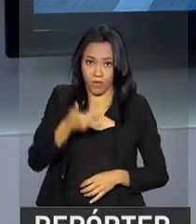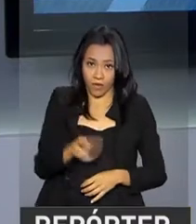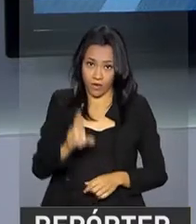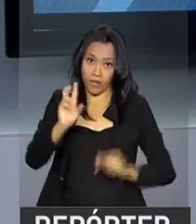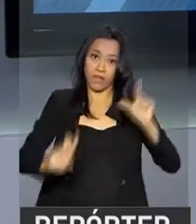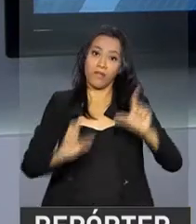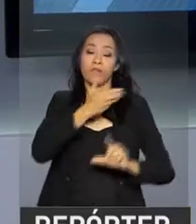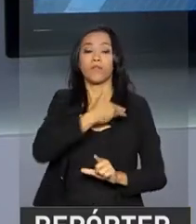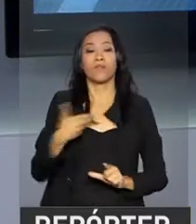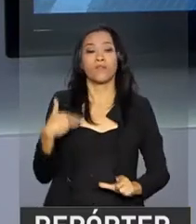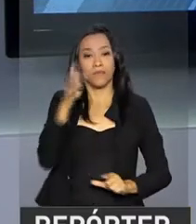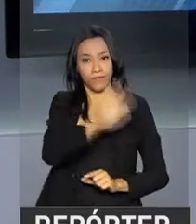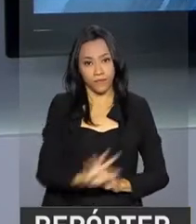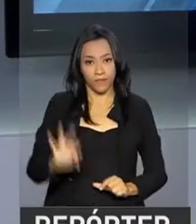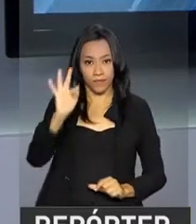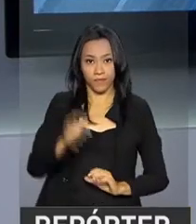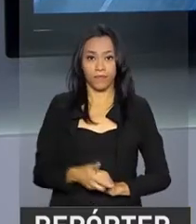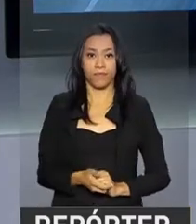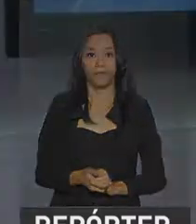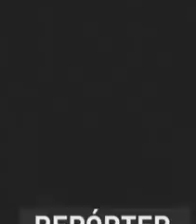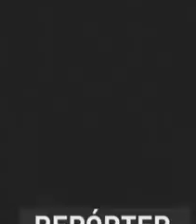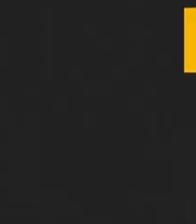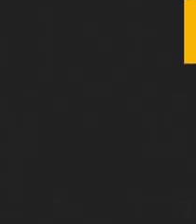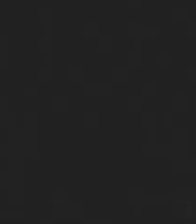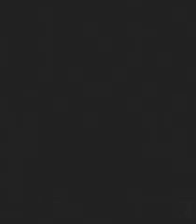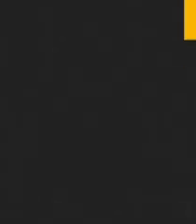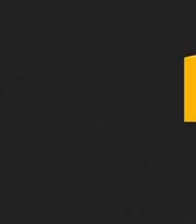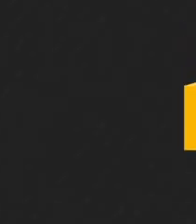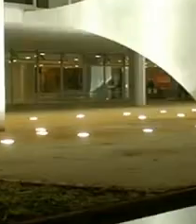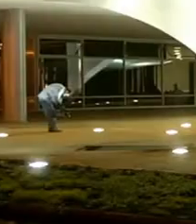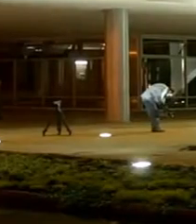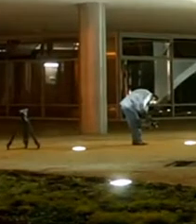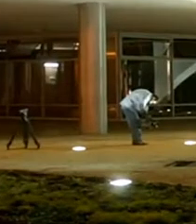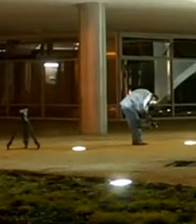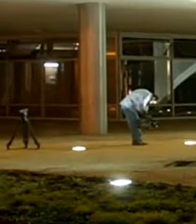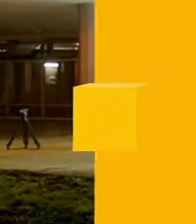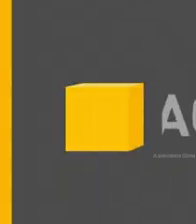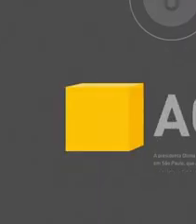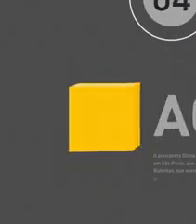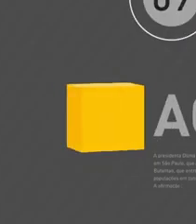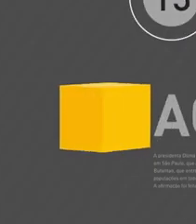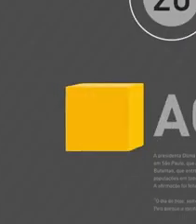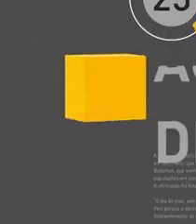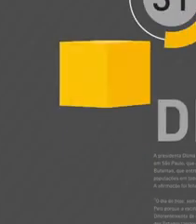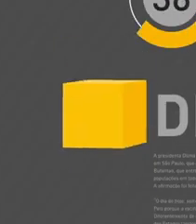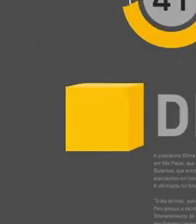na NBR, a TV do Governo Federal.